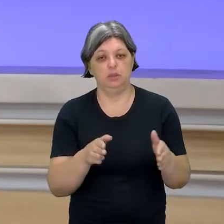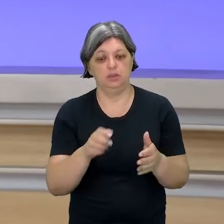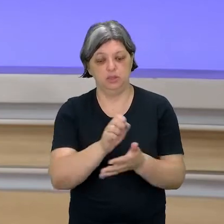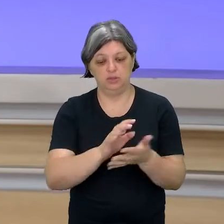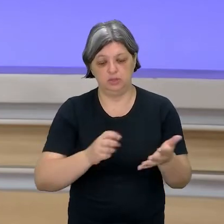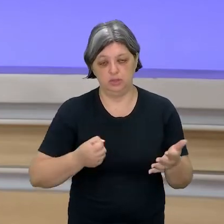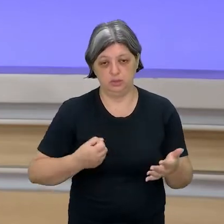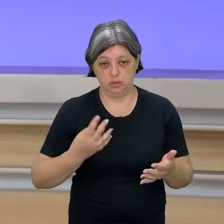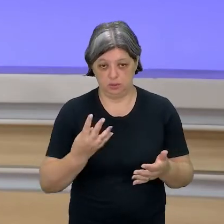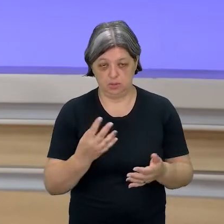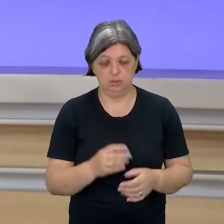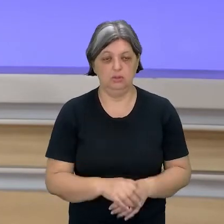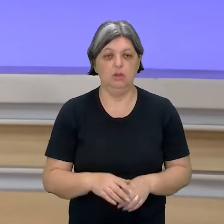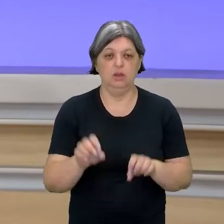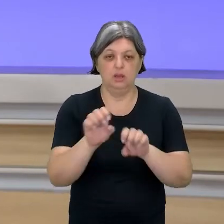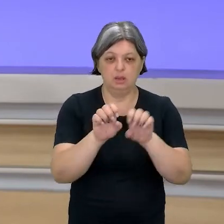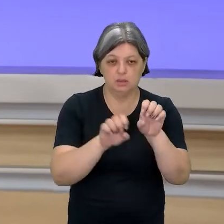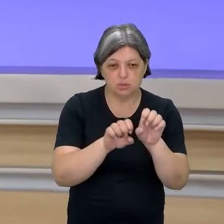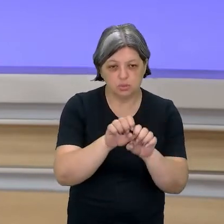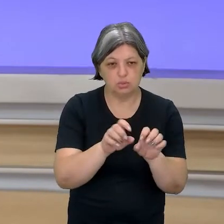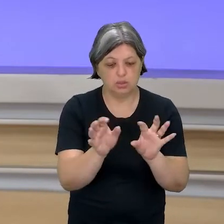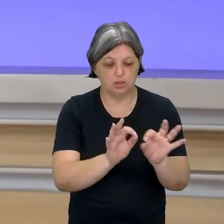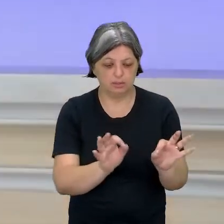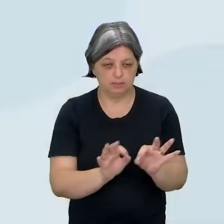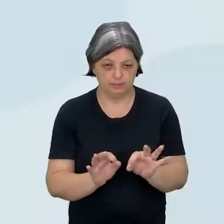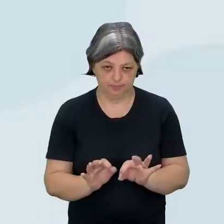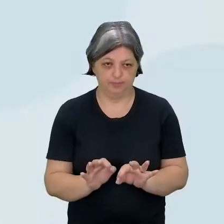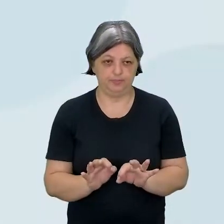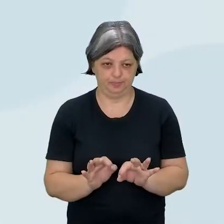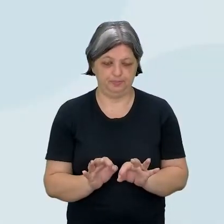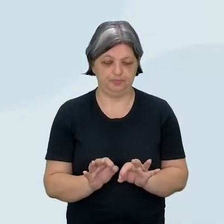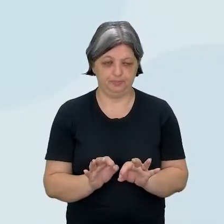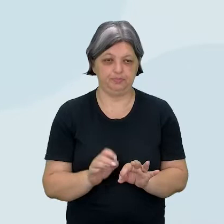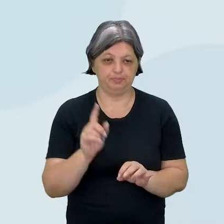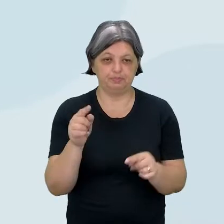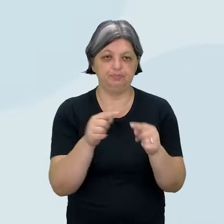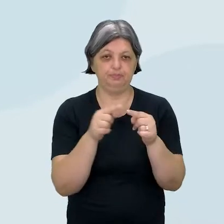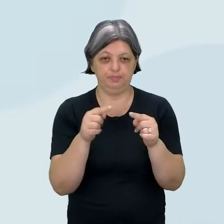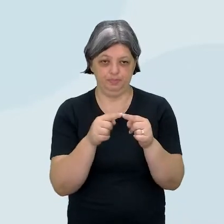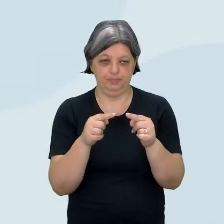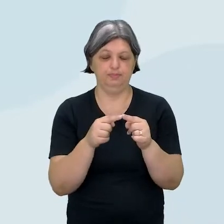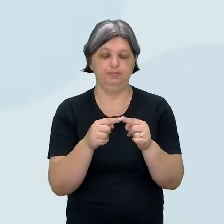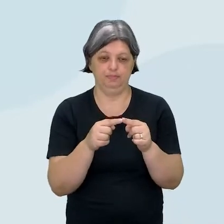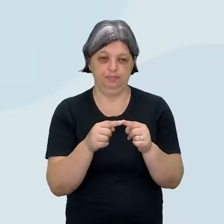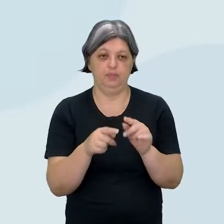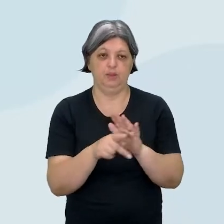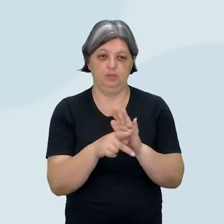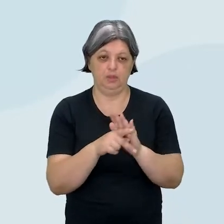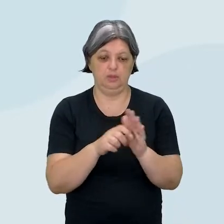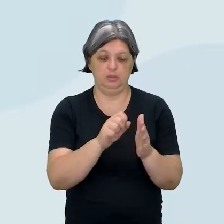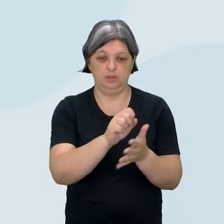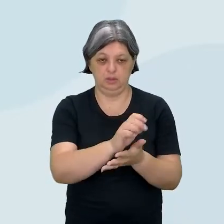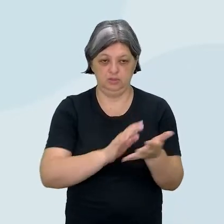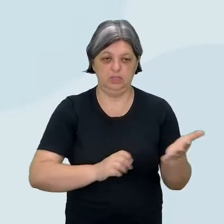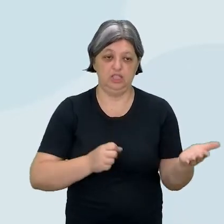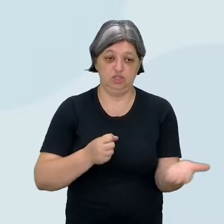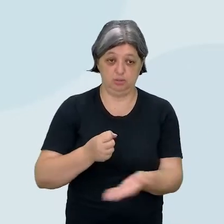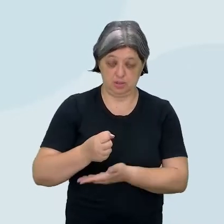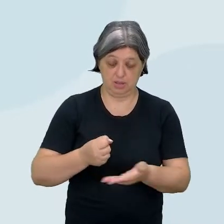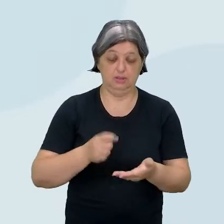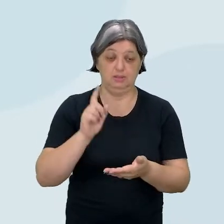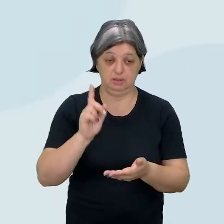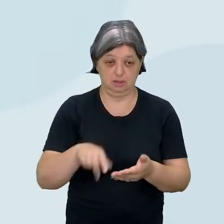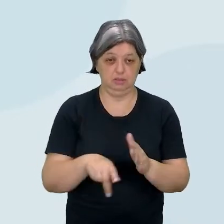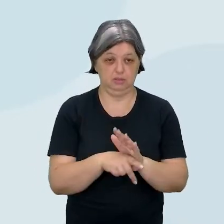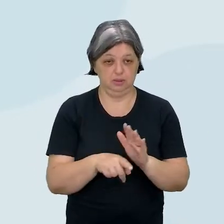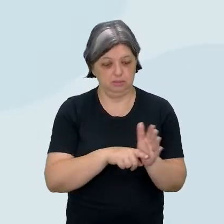Os eixos estruturantes que estão aí, que fazem parte, né, e que embasam as nossas atividades, são os